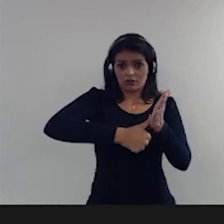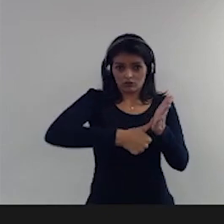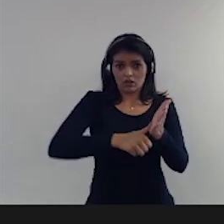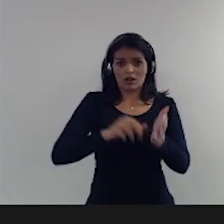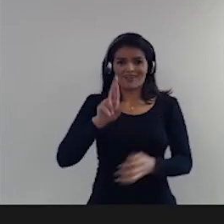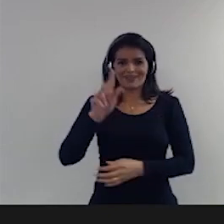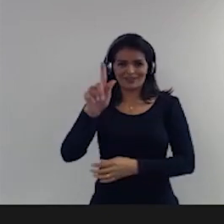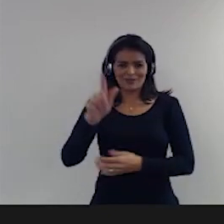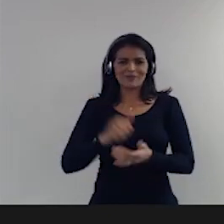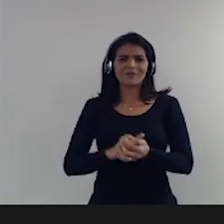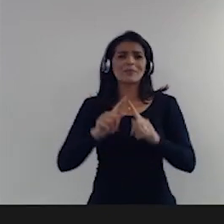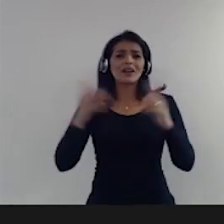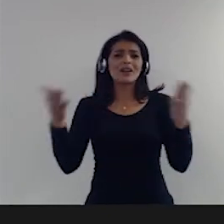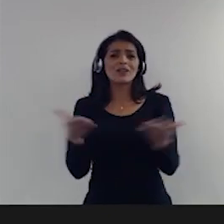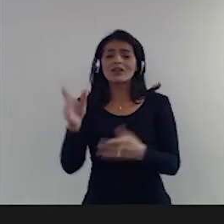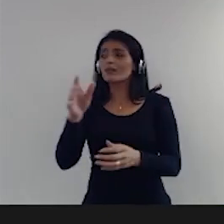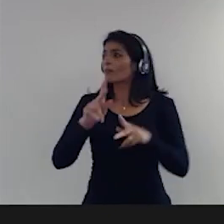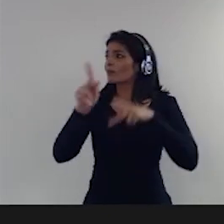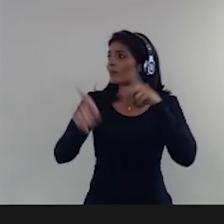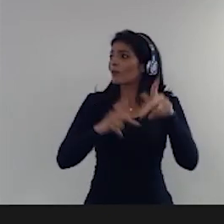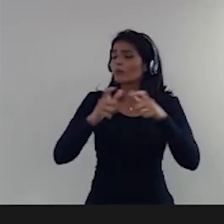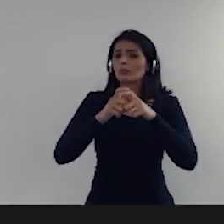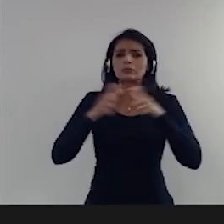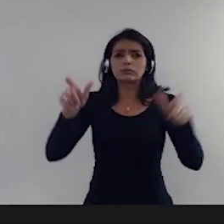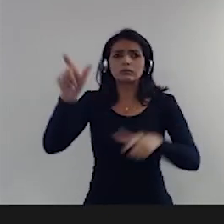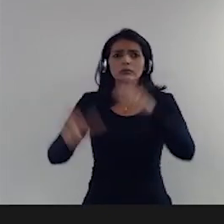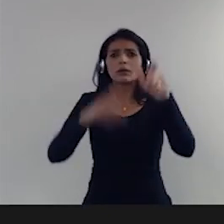vimos uma população inteira de